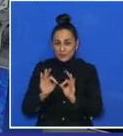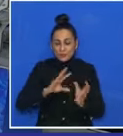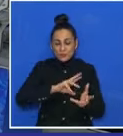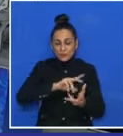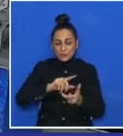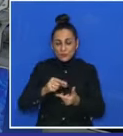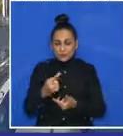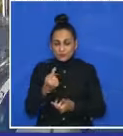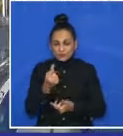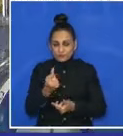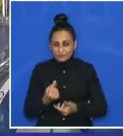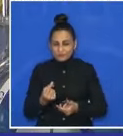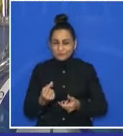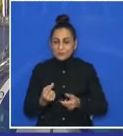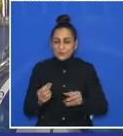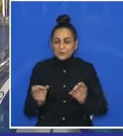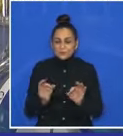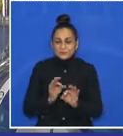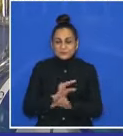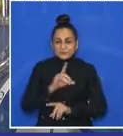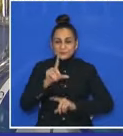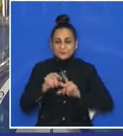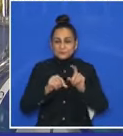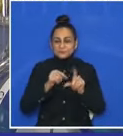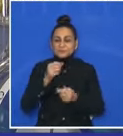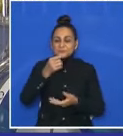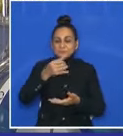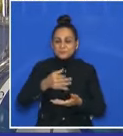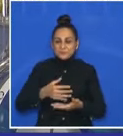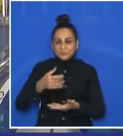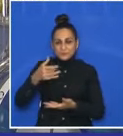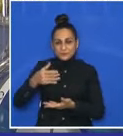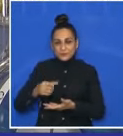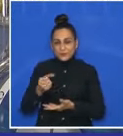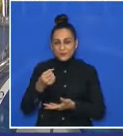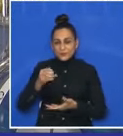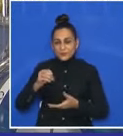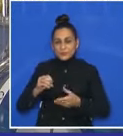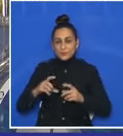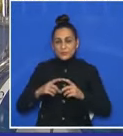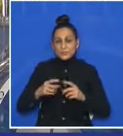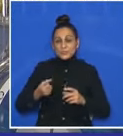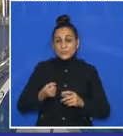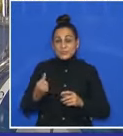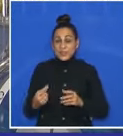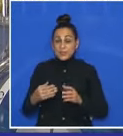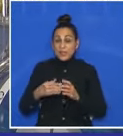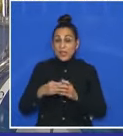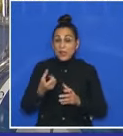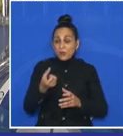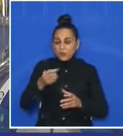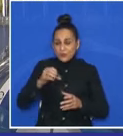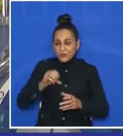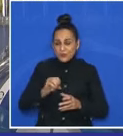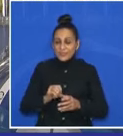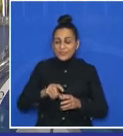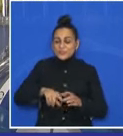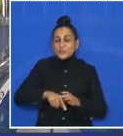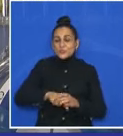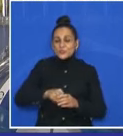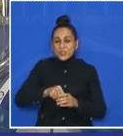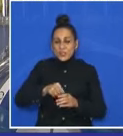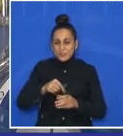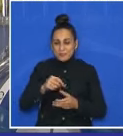globo número 1 está preparado aqui para o sorteio, o suporte está carregado com as 80 bolas, numeradas de 01 a 80, e